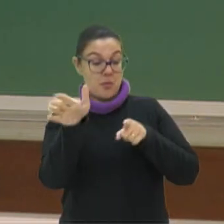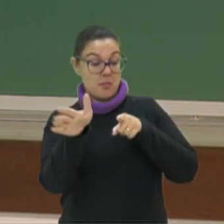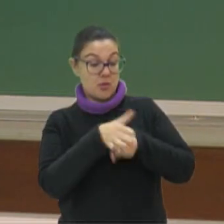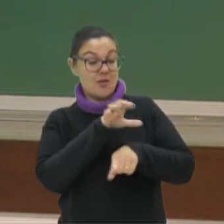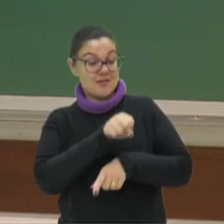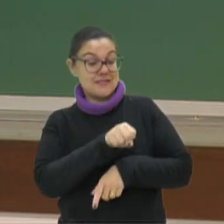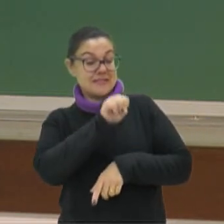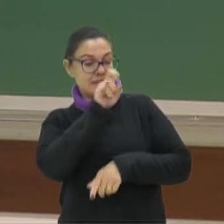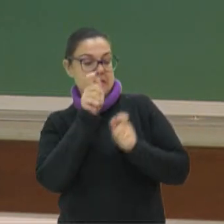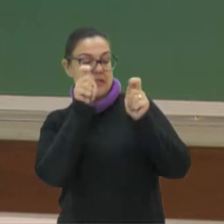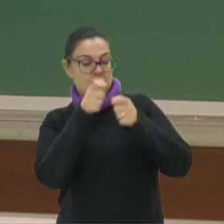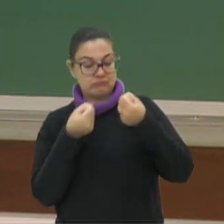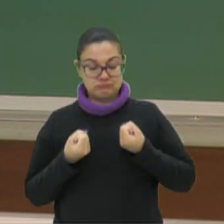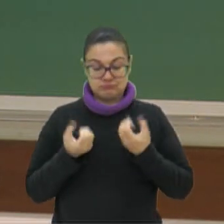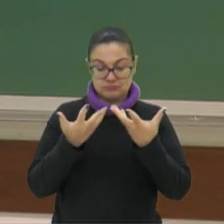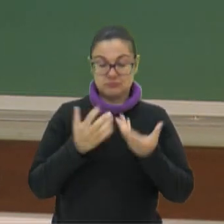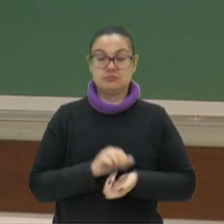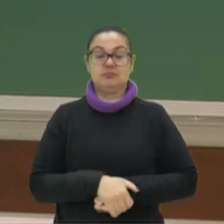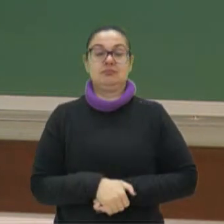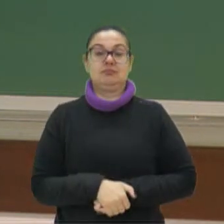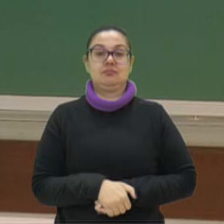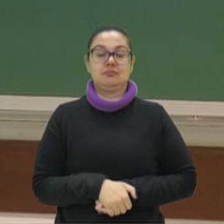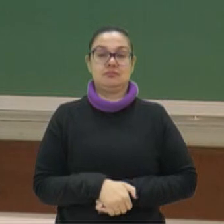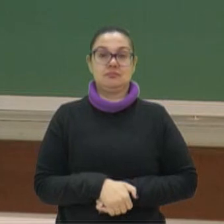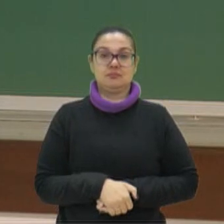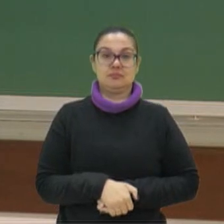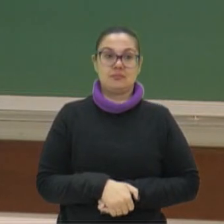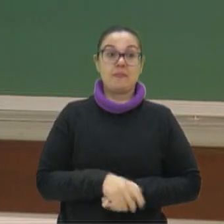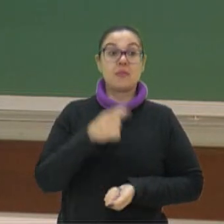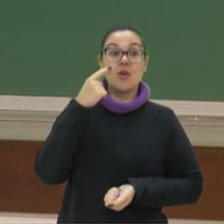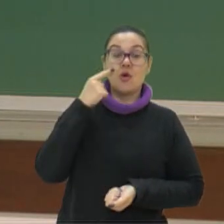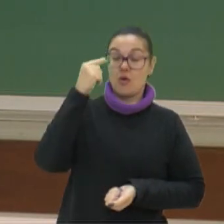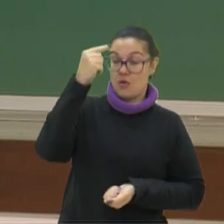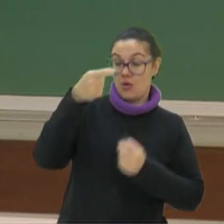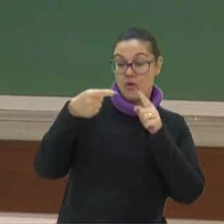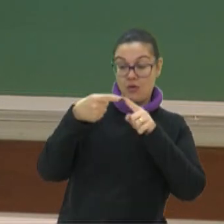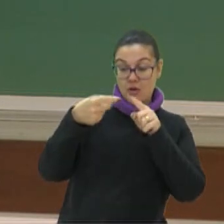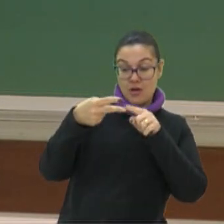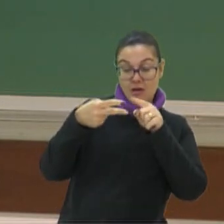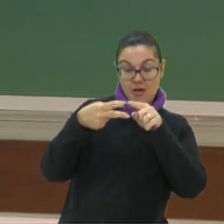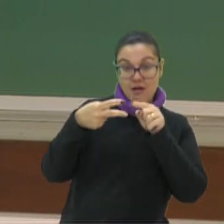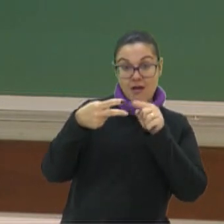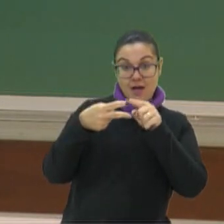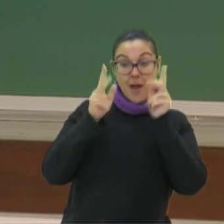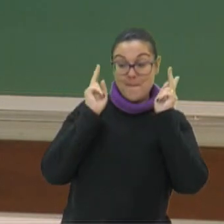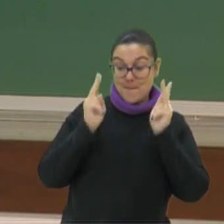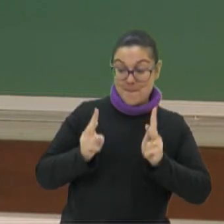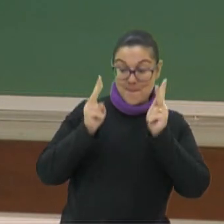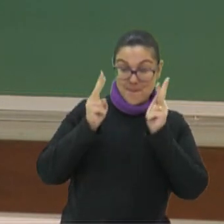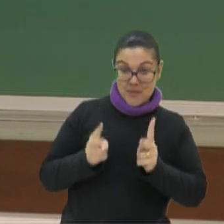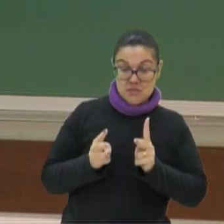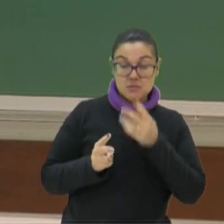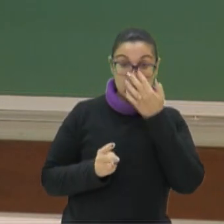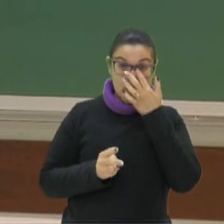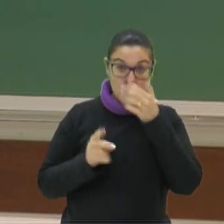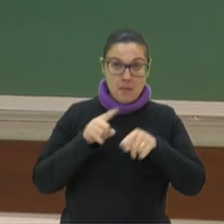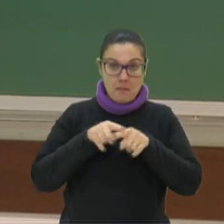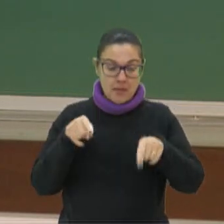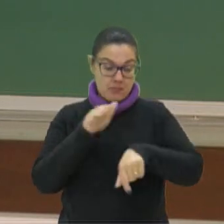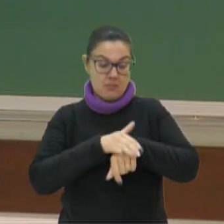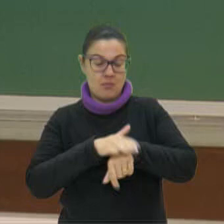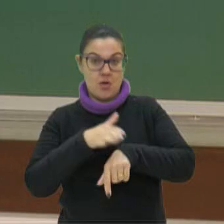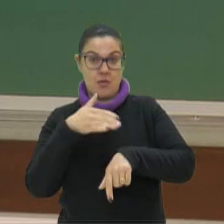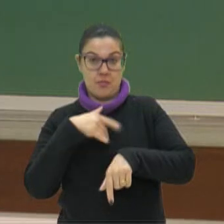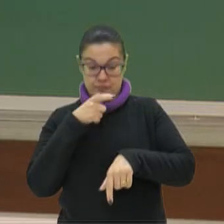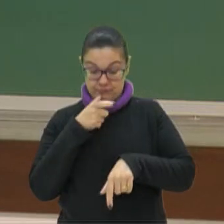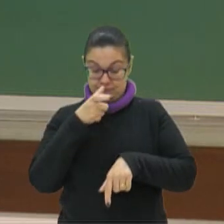perguntou se havia algo a declarar. Beleza, galera? Vejam que aqui eu falo a mesma coisa, só que com as minhas palavras, ou com